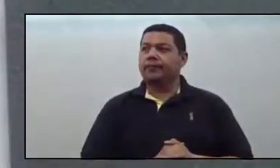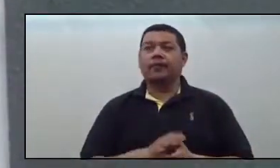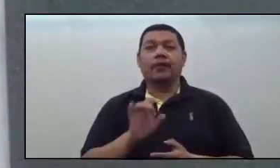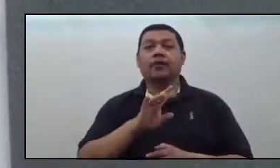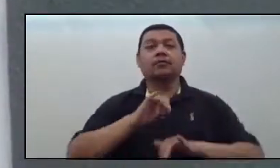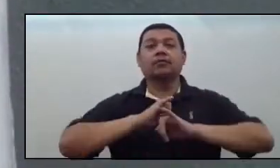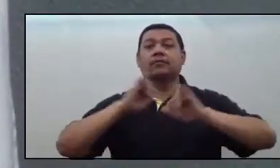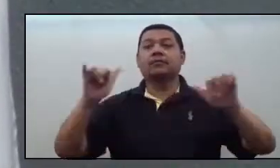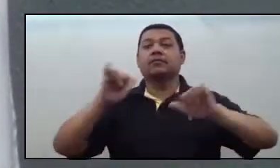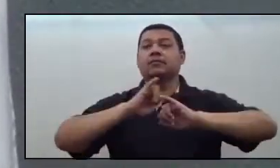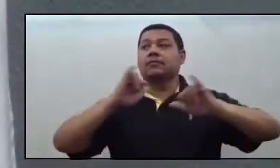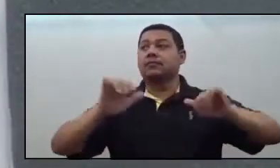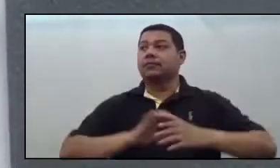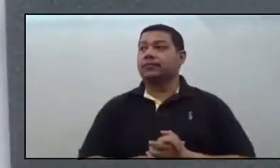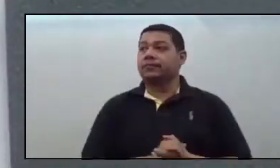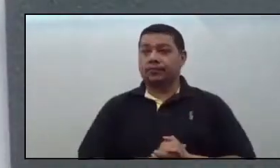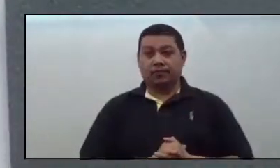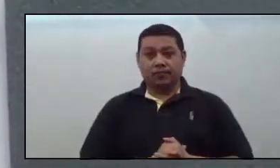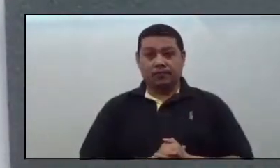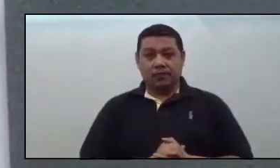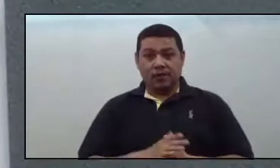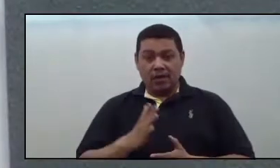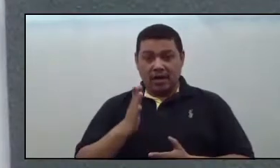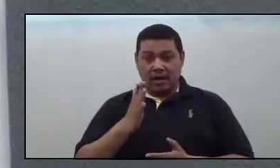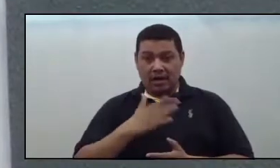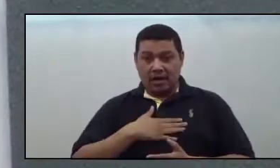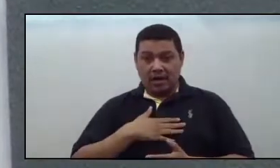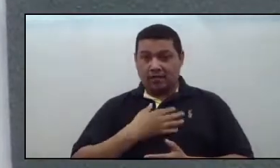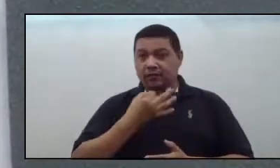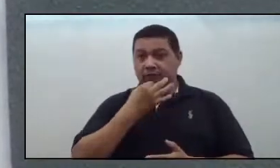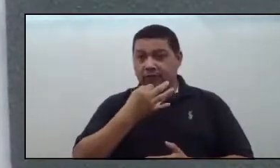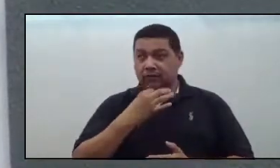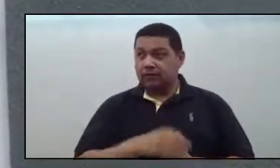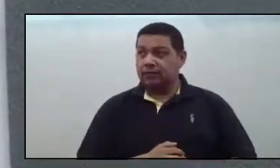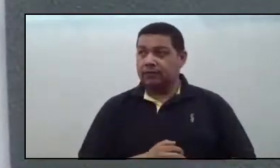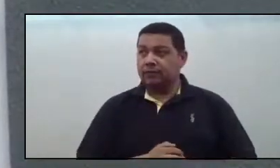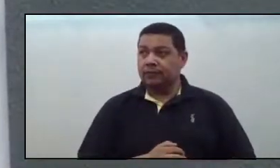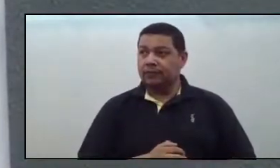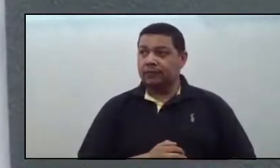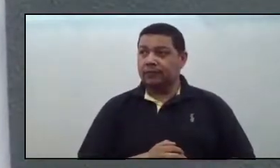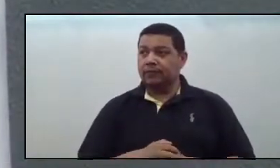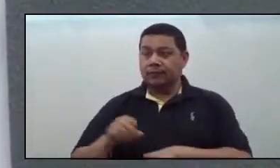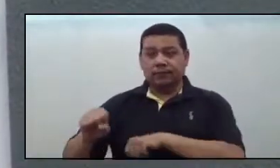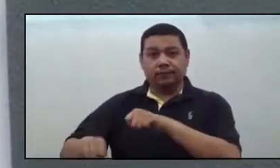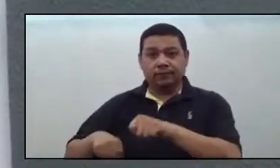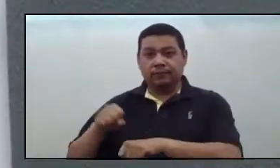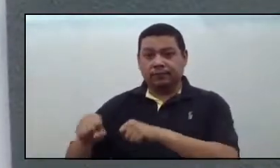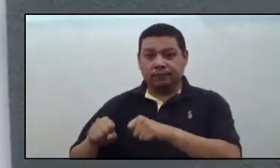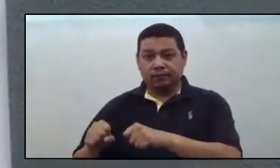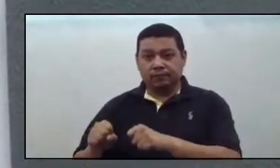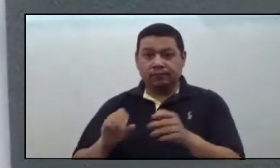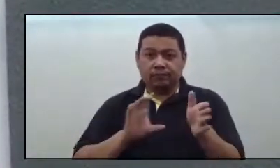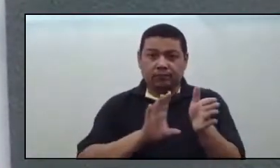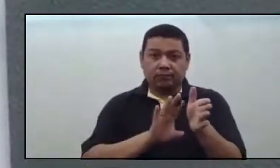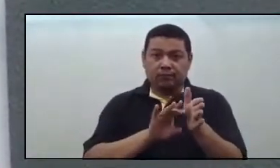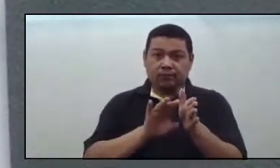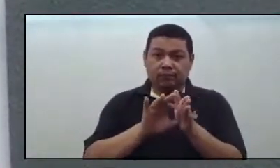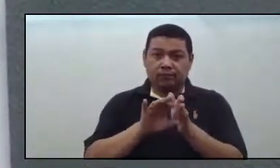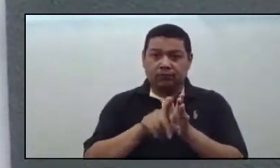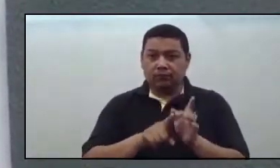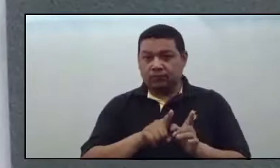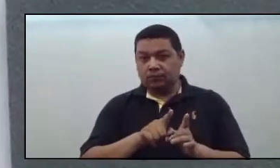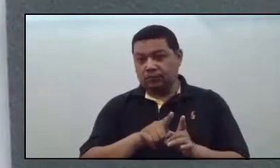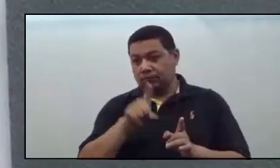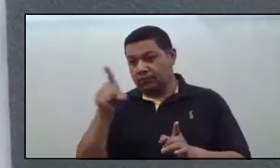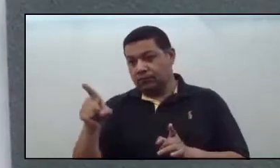informar, do meu pensamento, o melhor local para uma ciclovia seria ligar a Cacol a Riozinho, para